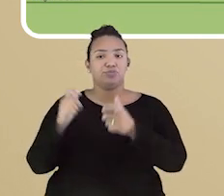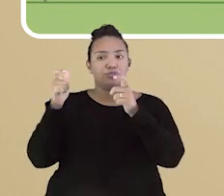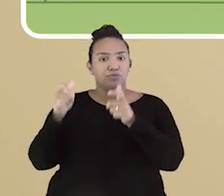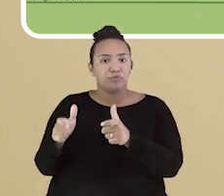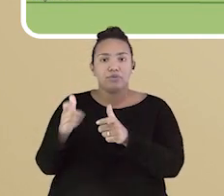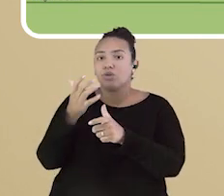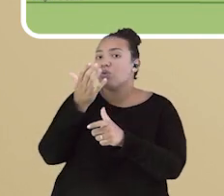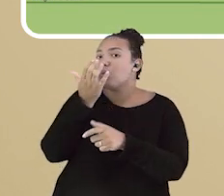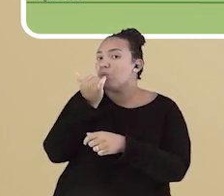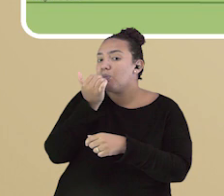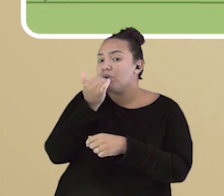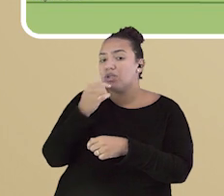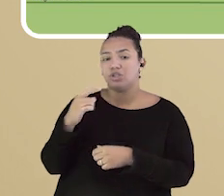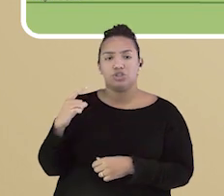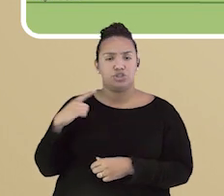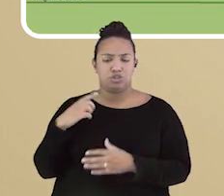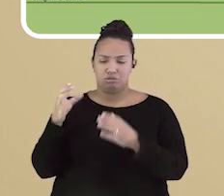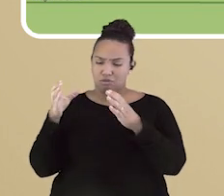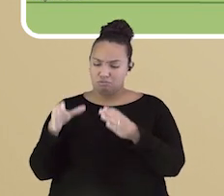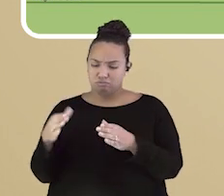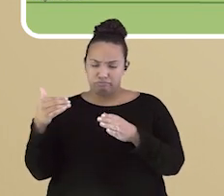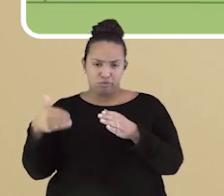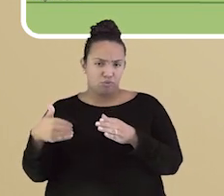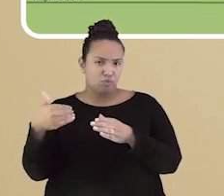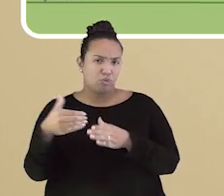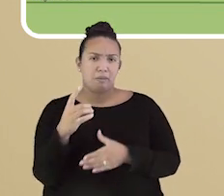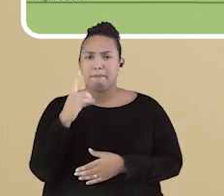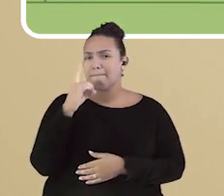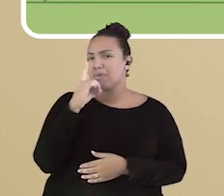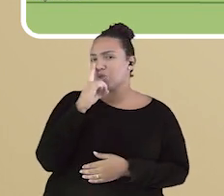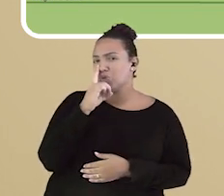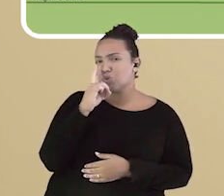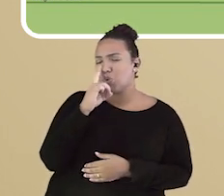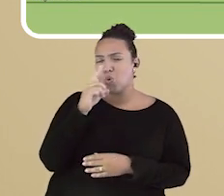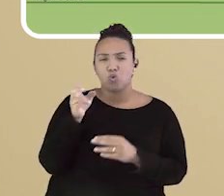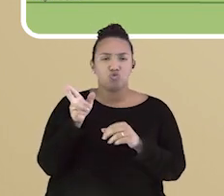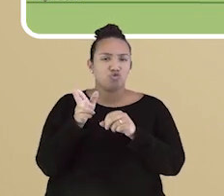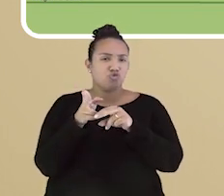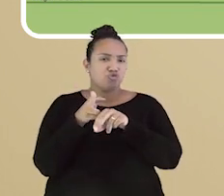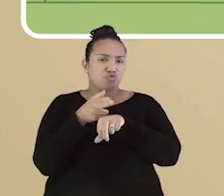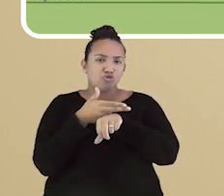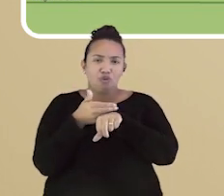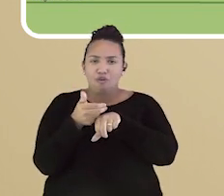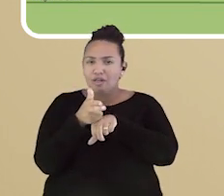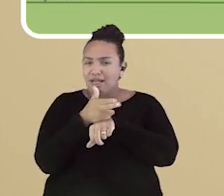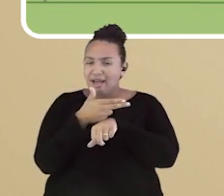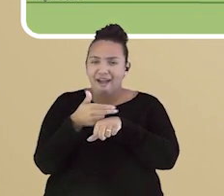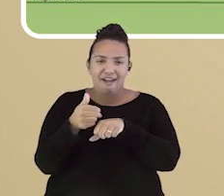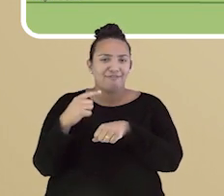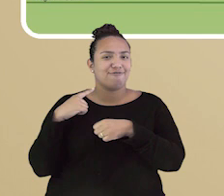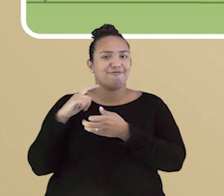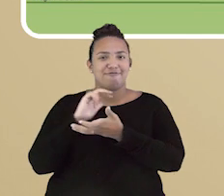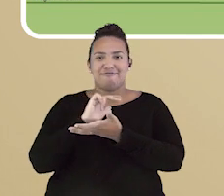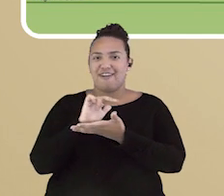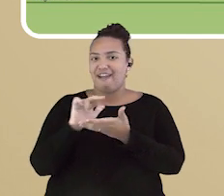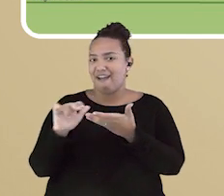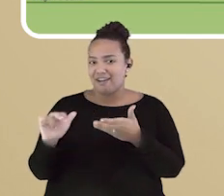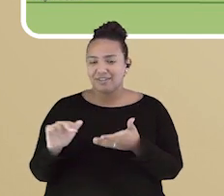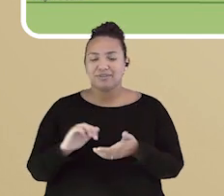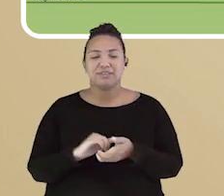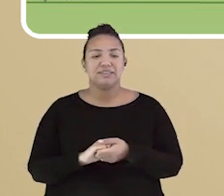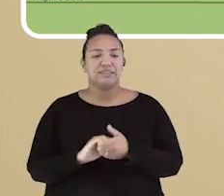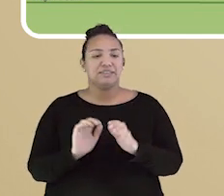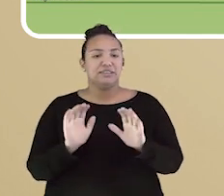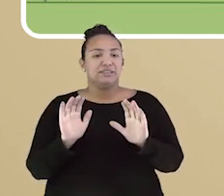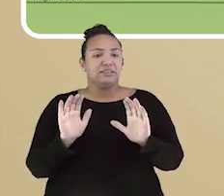muitos pedaços de bolos, biscoitos, tortas e chocolates dos mais variados tipos. Mas de